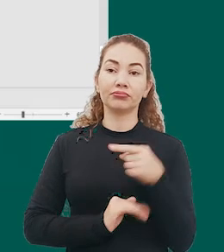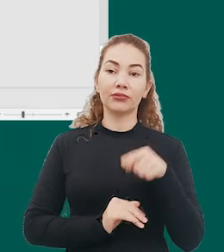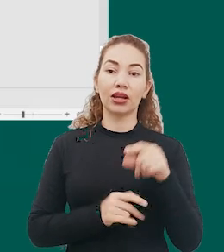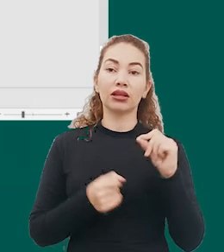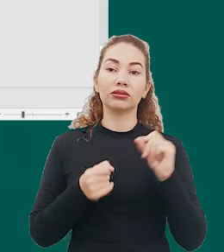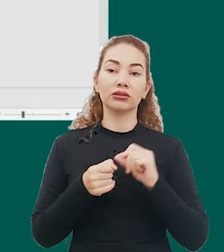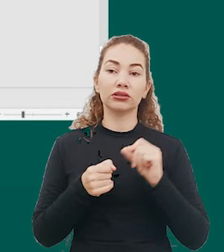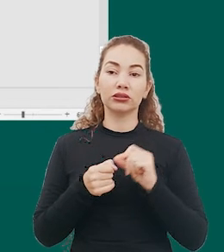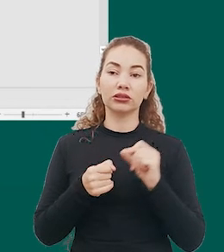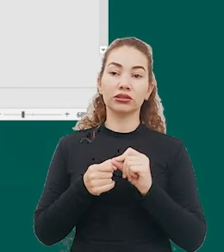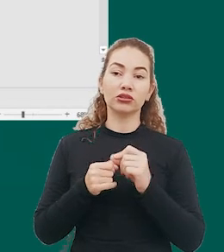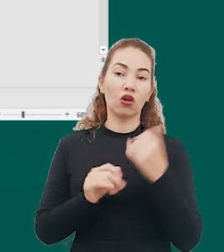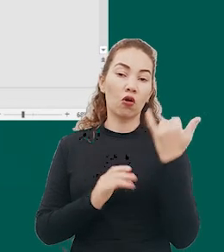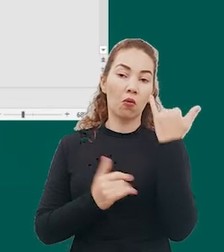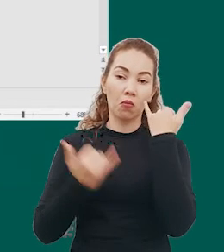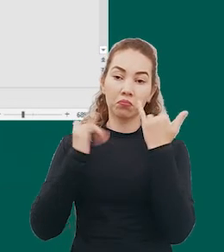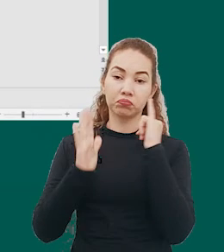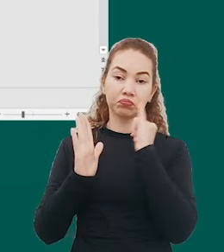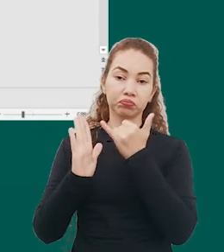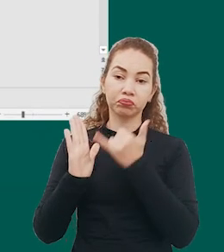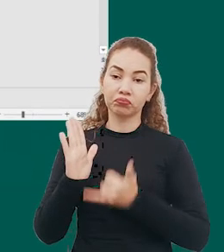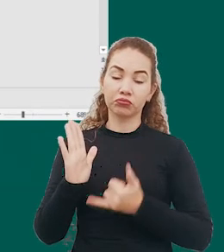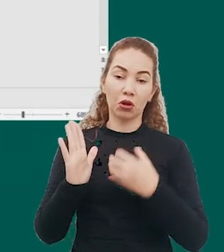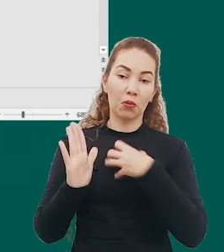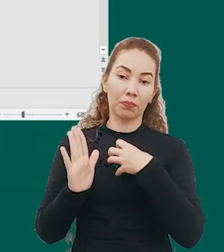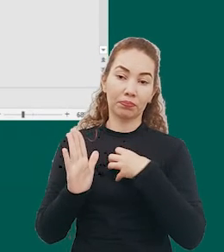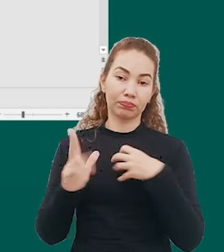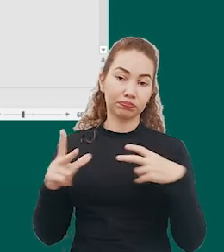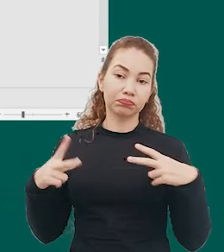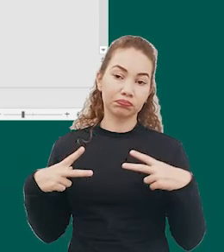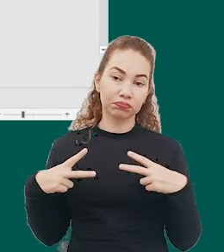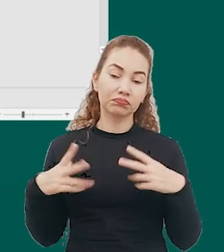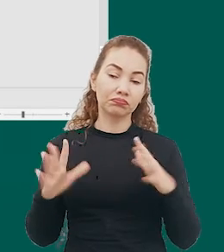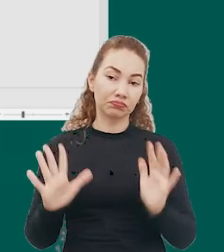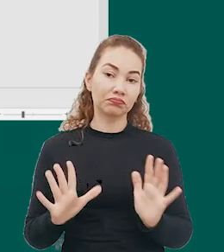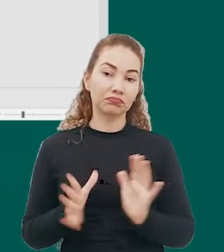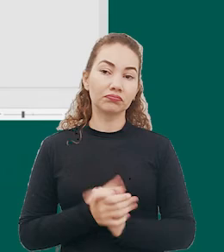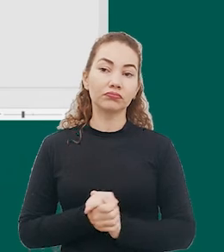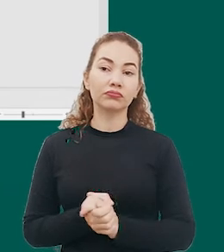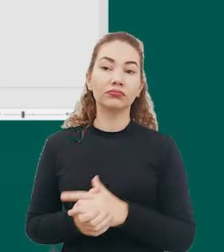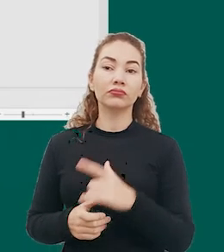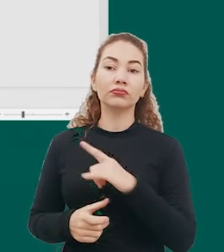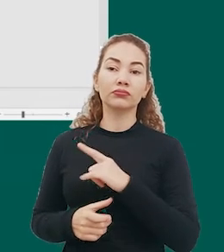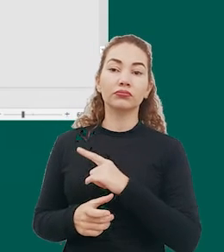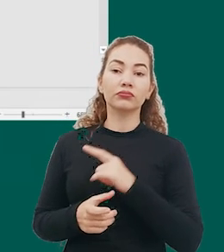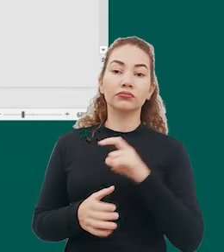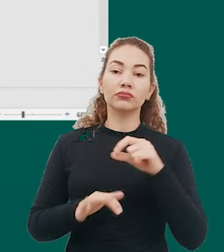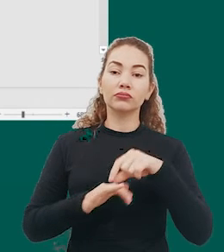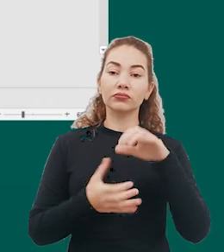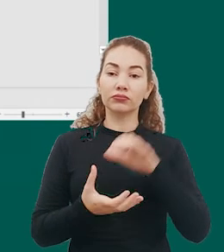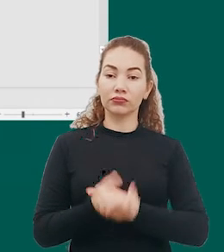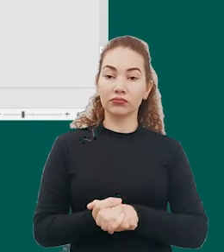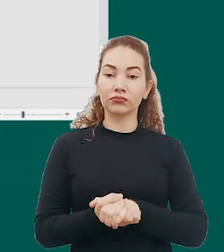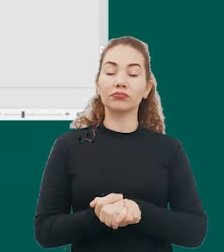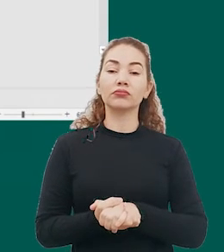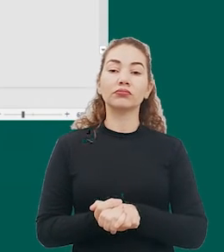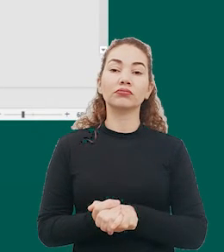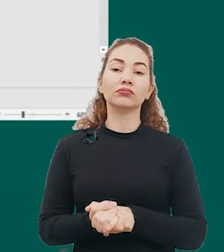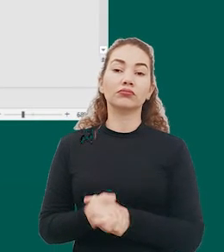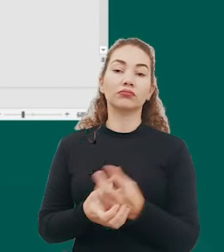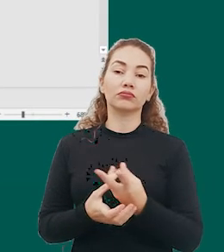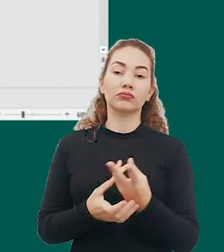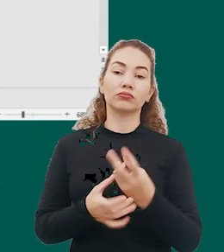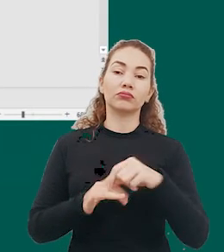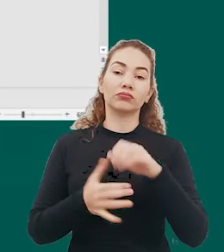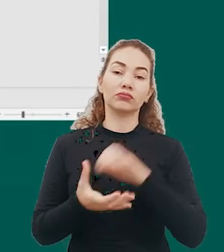feita, então, com os dados de cada pessoa física. Agora, nós temos aqueles casais, né, que são casados